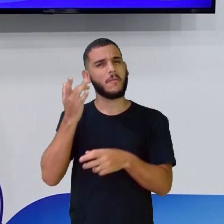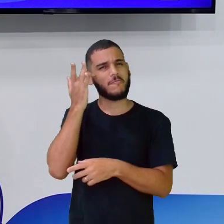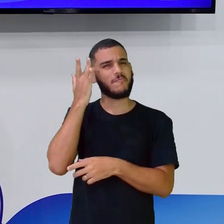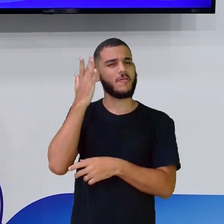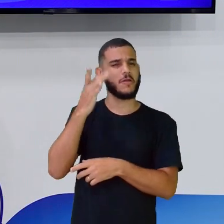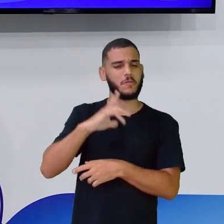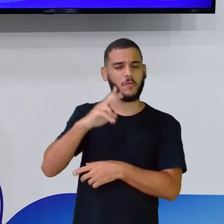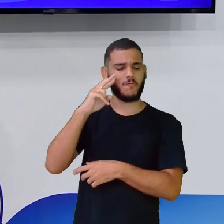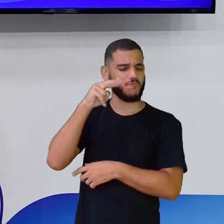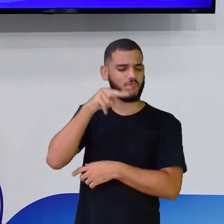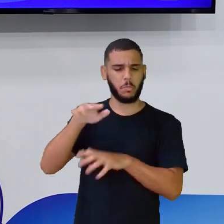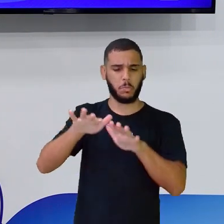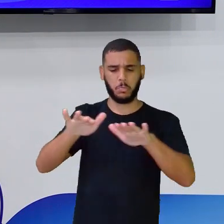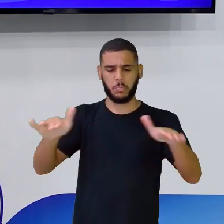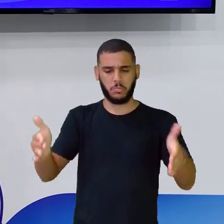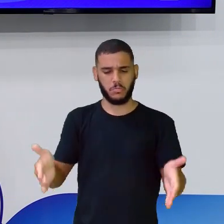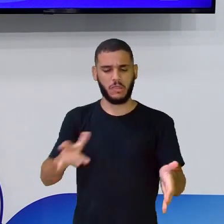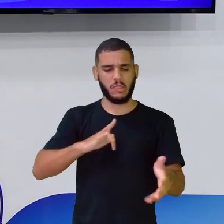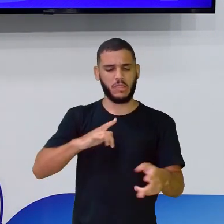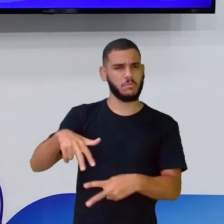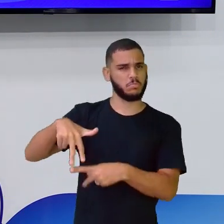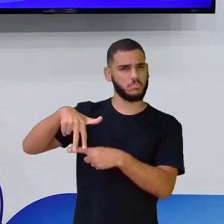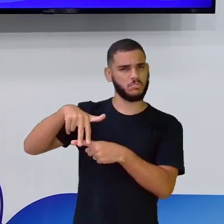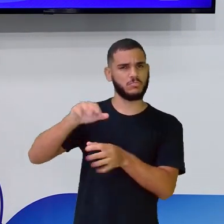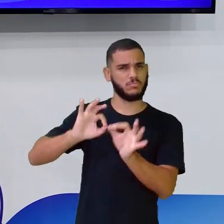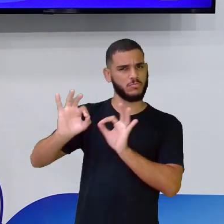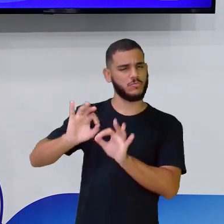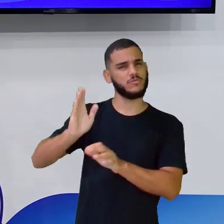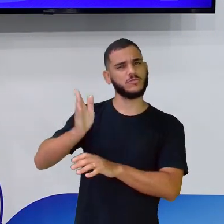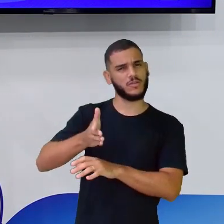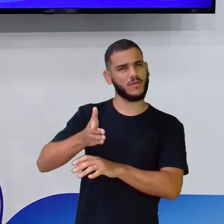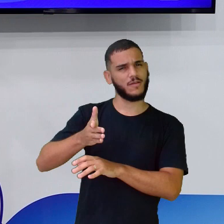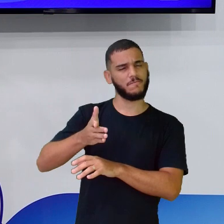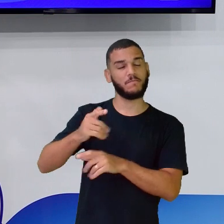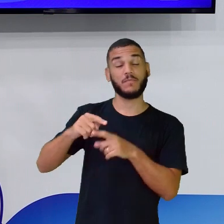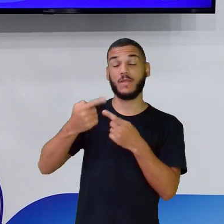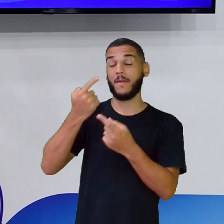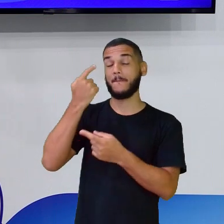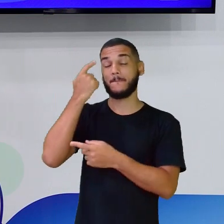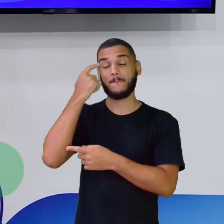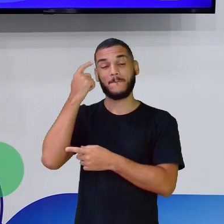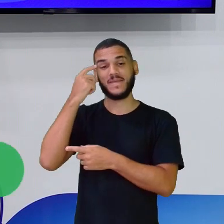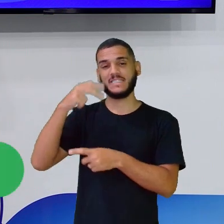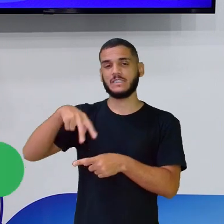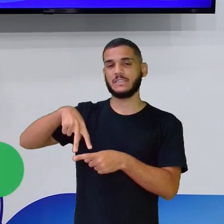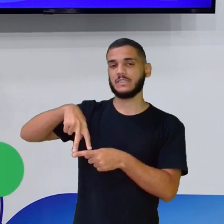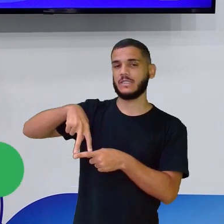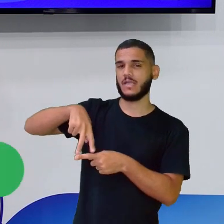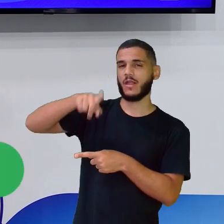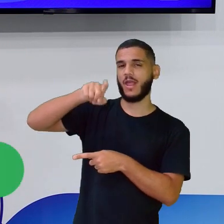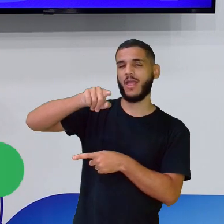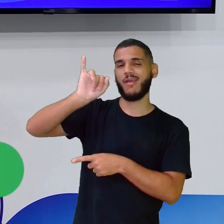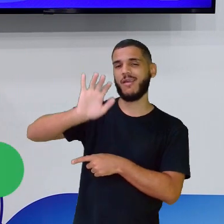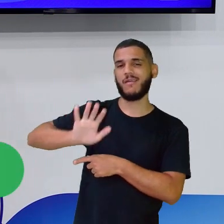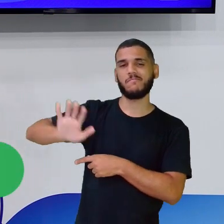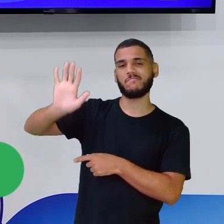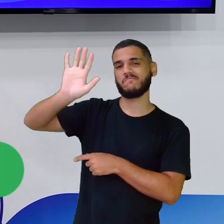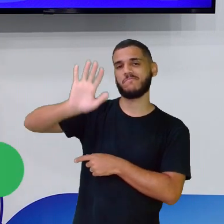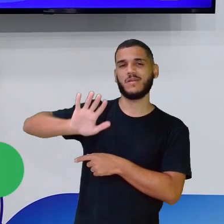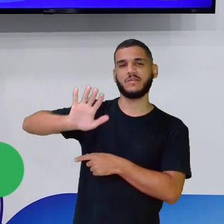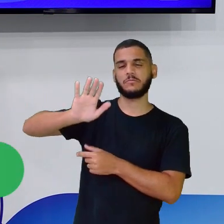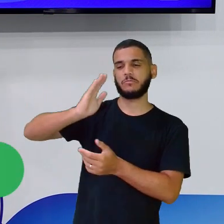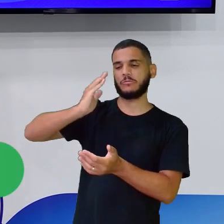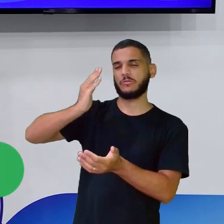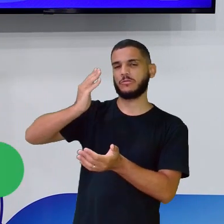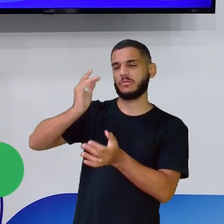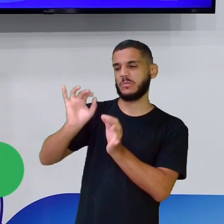que na mesa a senhora trouxe alguns triângulos. Mas não pensem que os triângulos são figuras